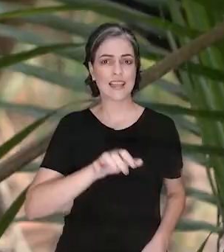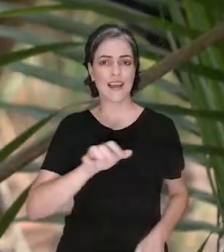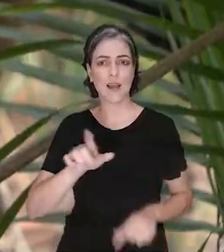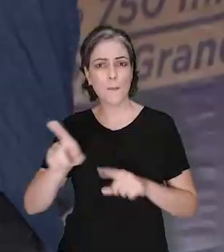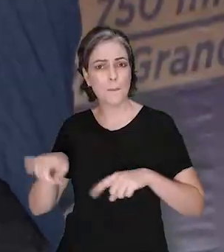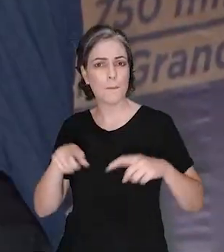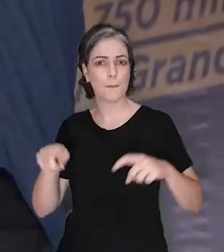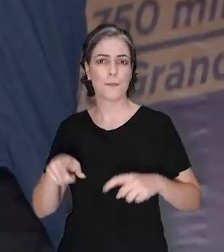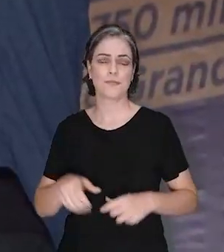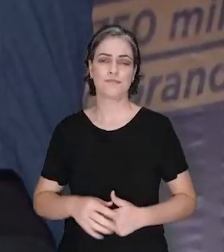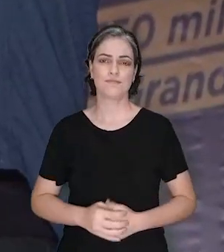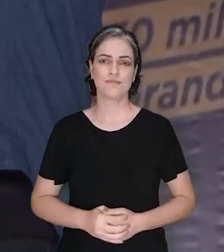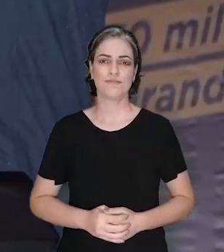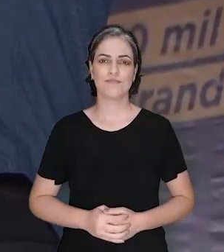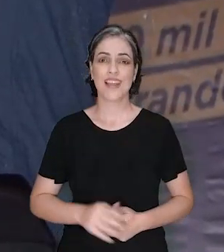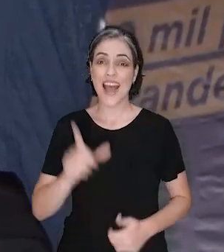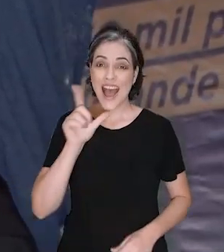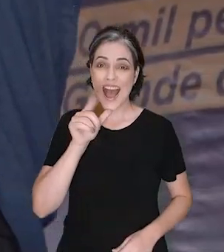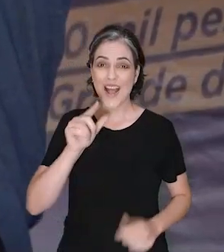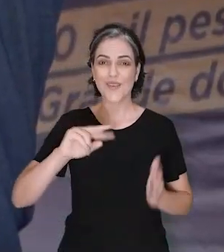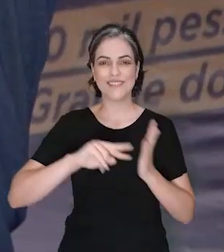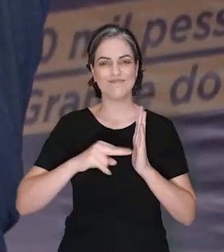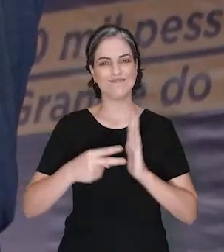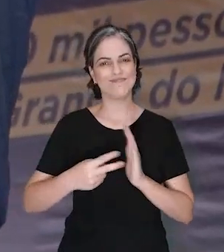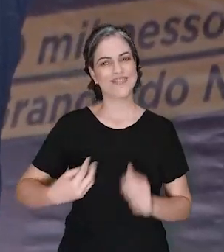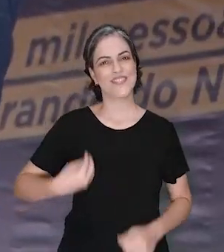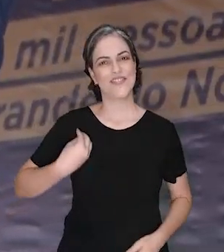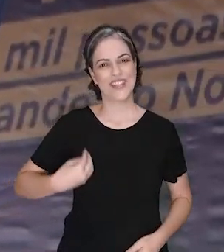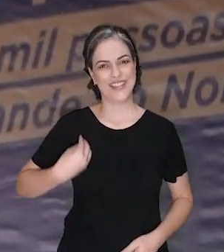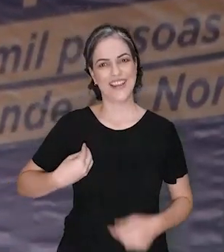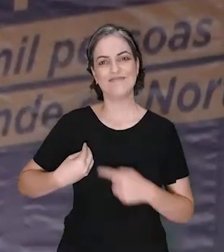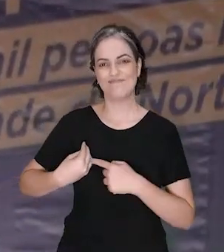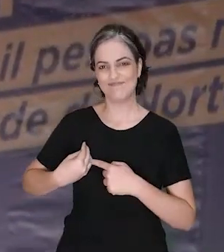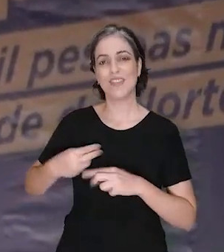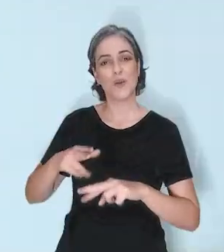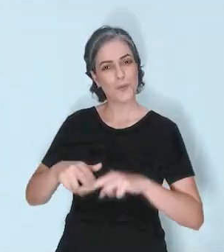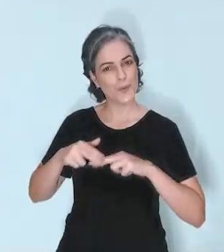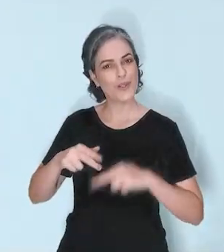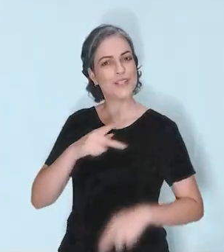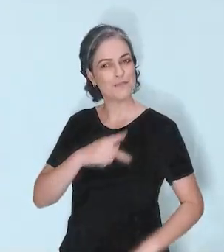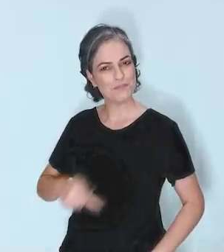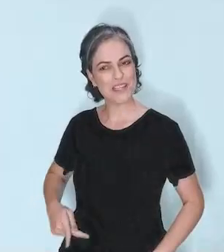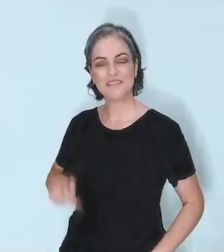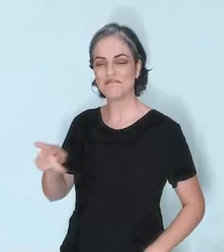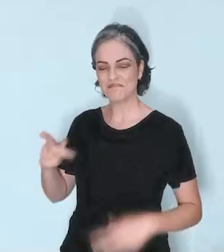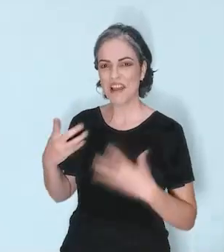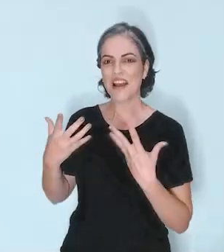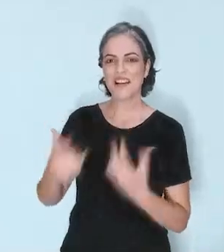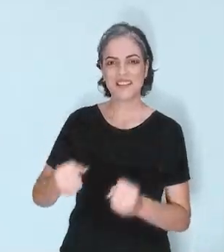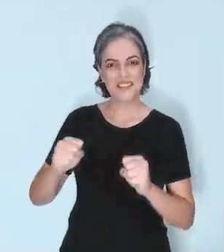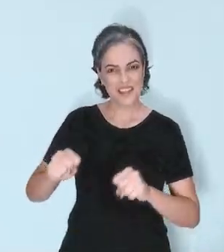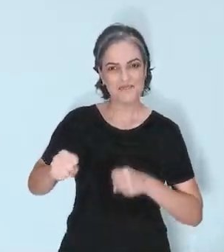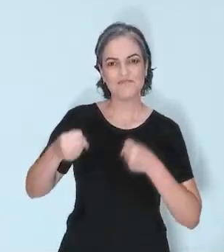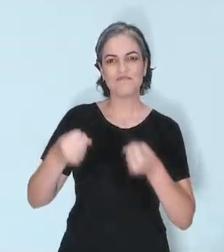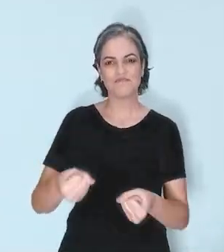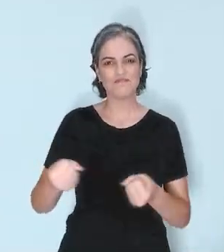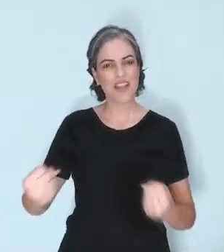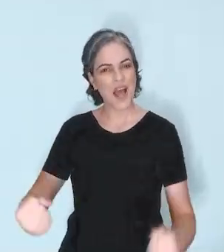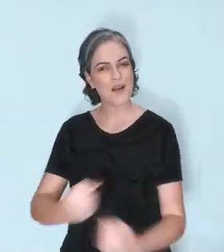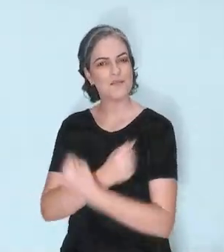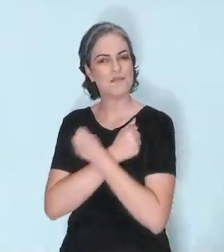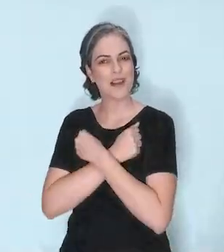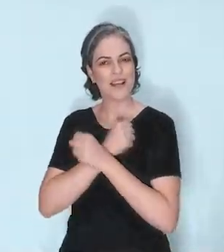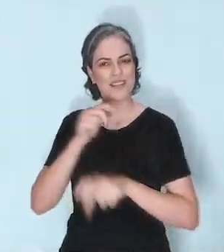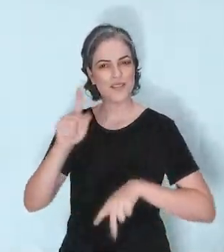uma planta. A água, senhor presidente, é vida. E por ser vida, Vossa Excelência abraça a água, abraça o